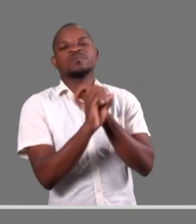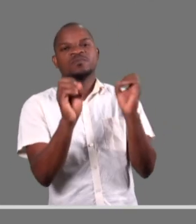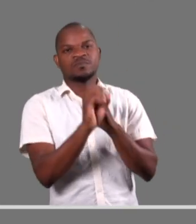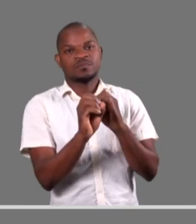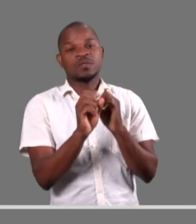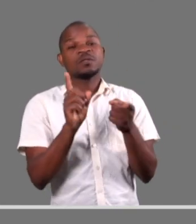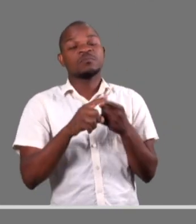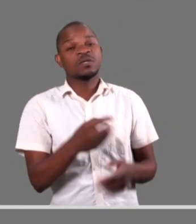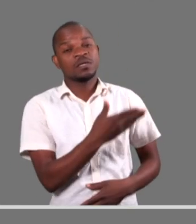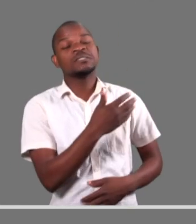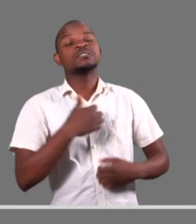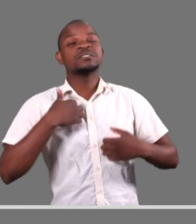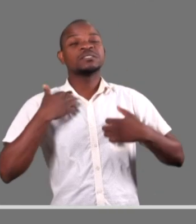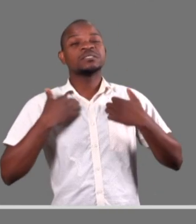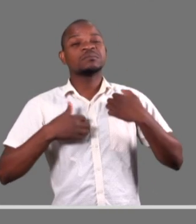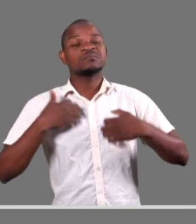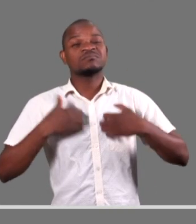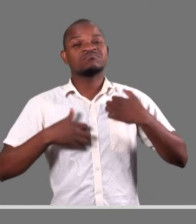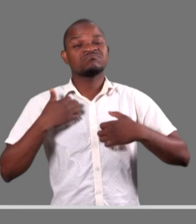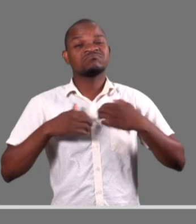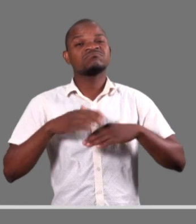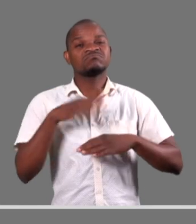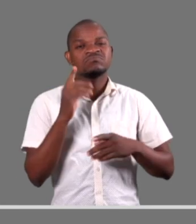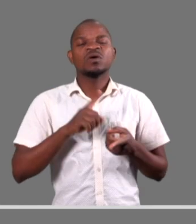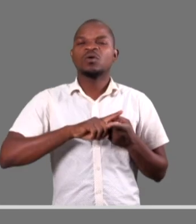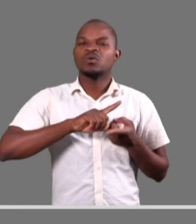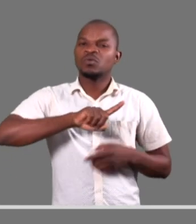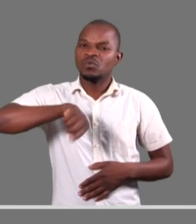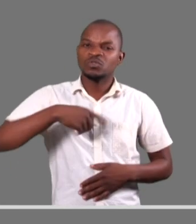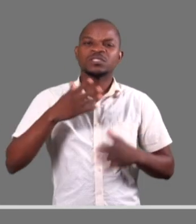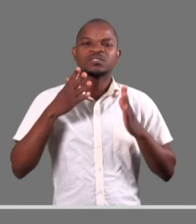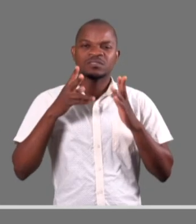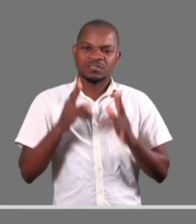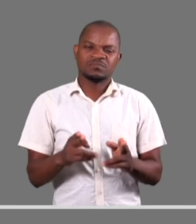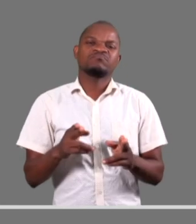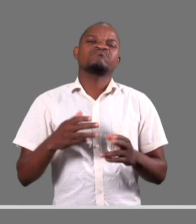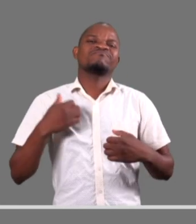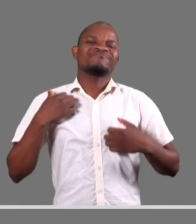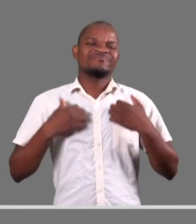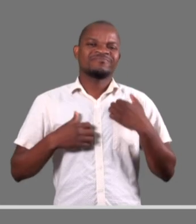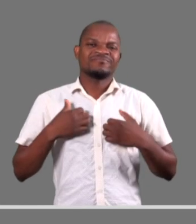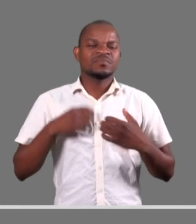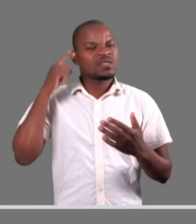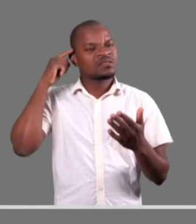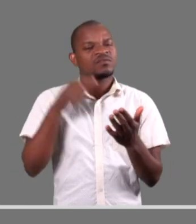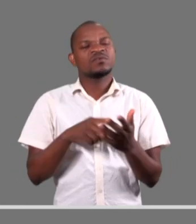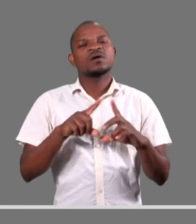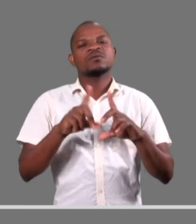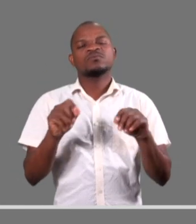Também não está sossegado, podemos ver ali a emoção dele, também todos ficamos emocionados.